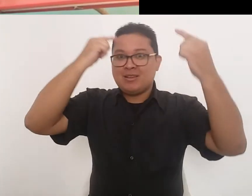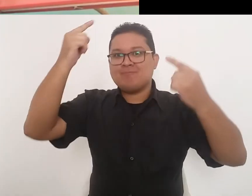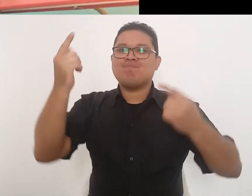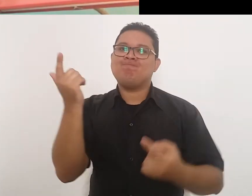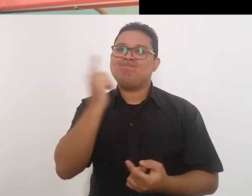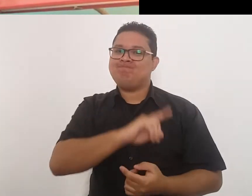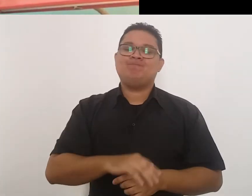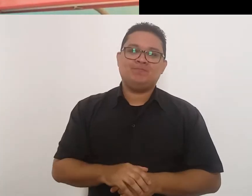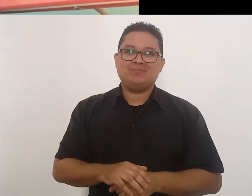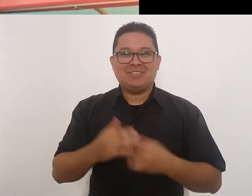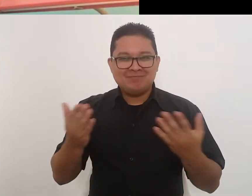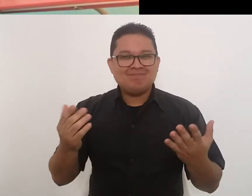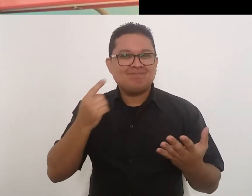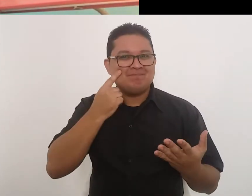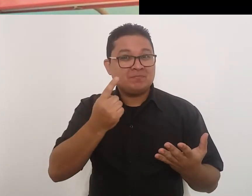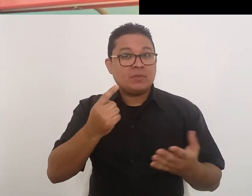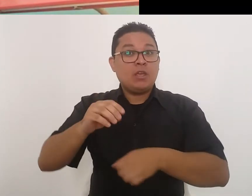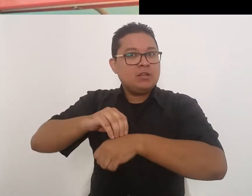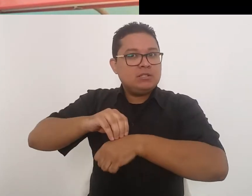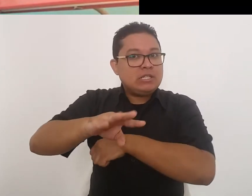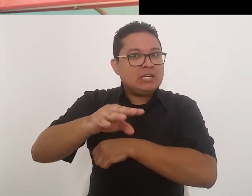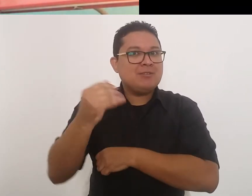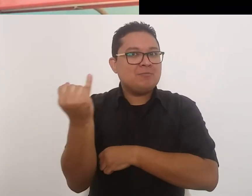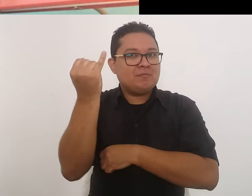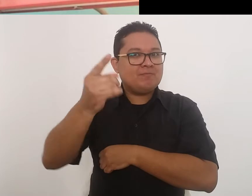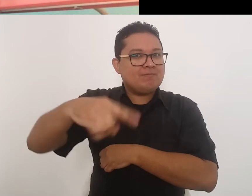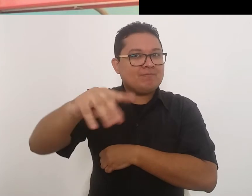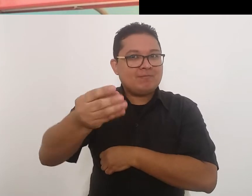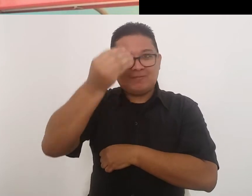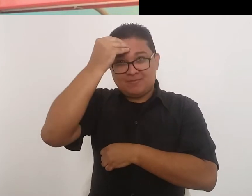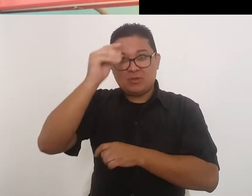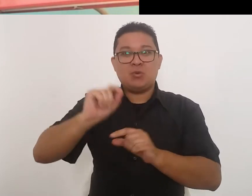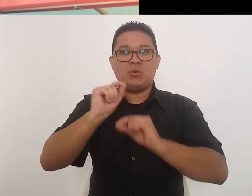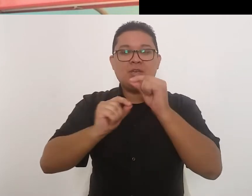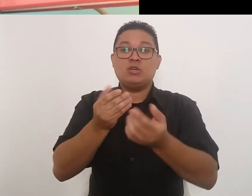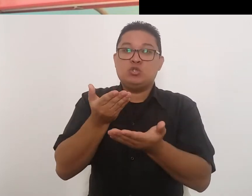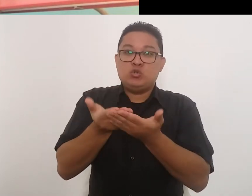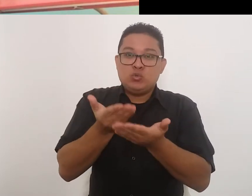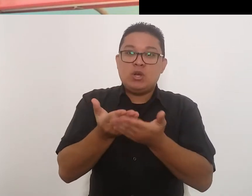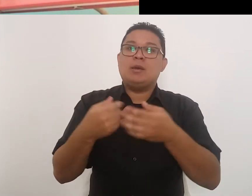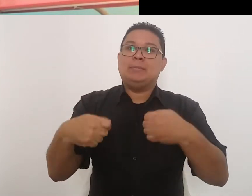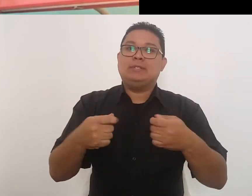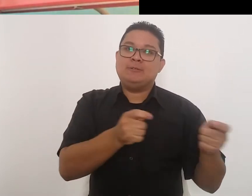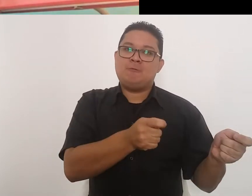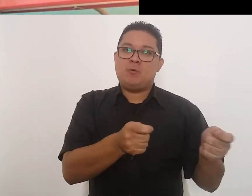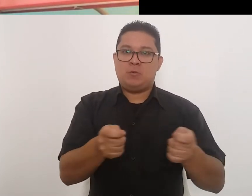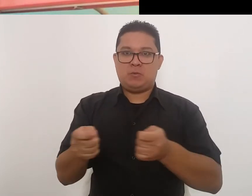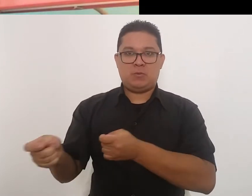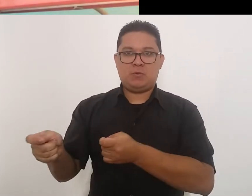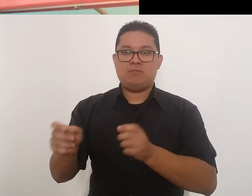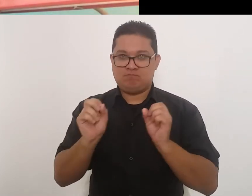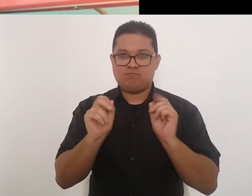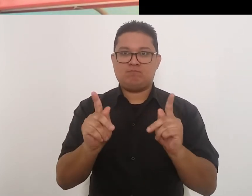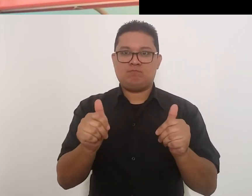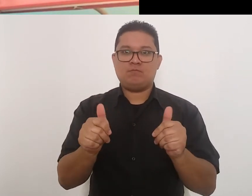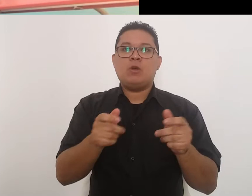é: o estudo deve ter um momento, digamos, de ritual, de prática, de